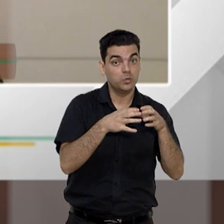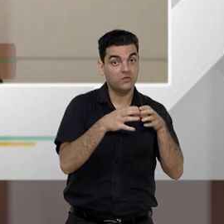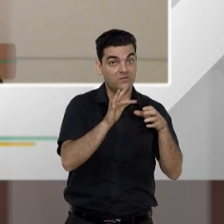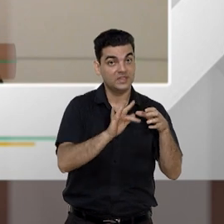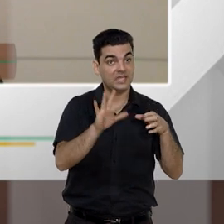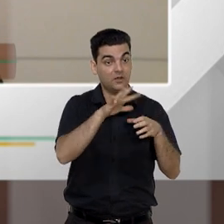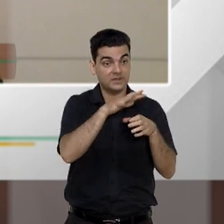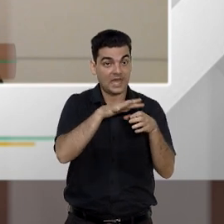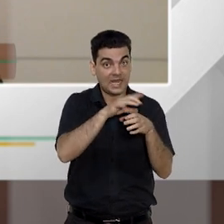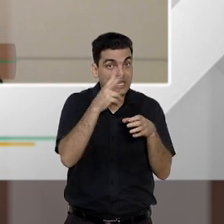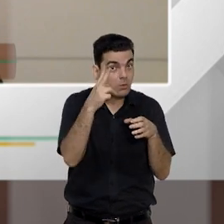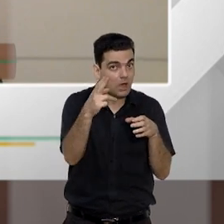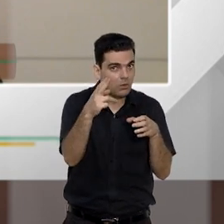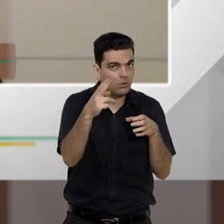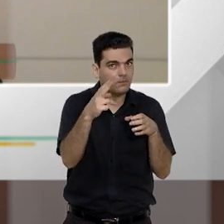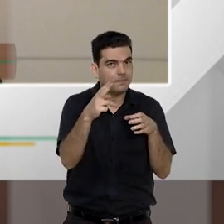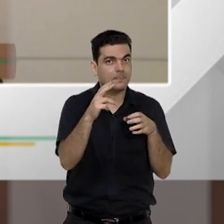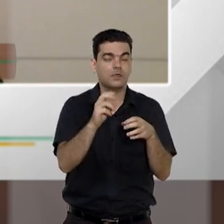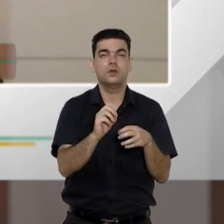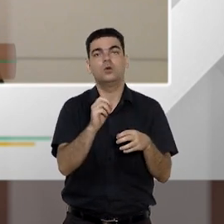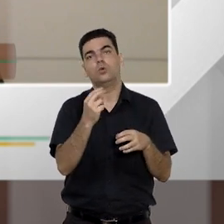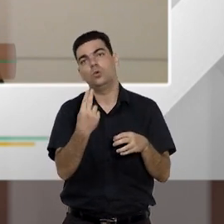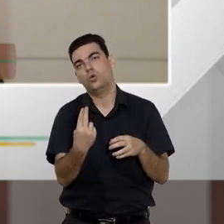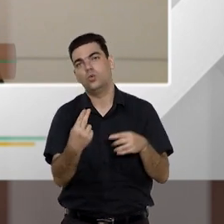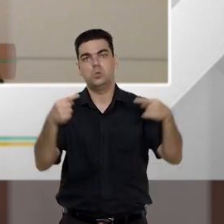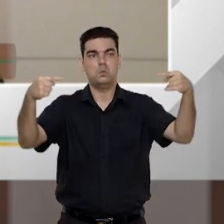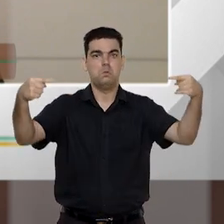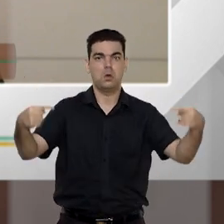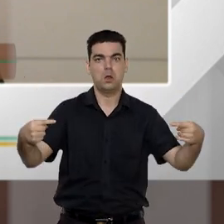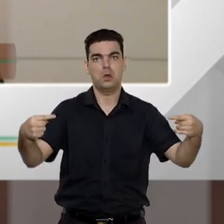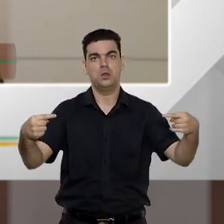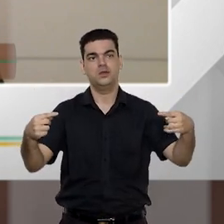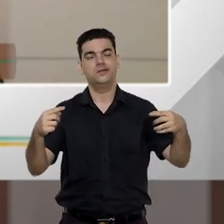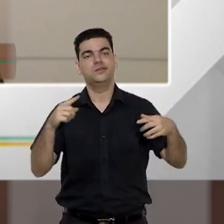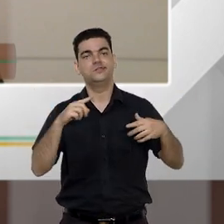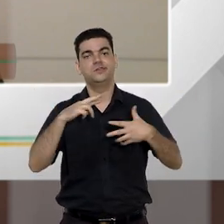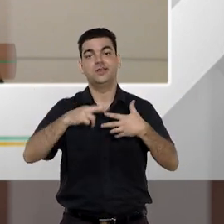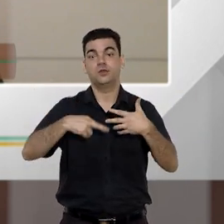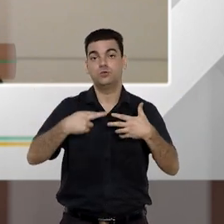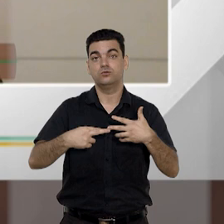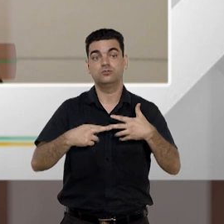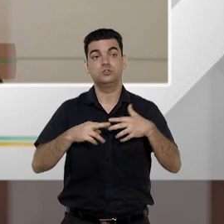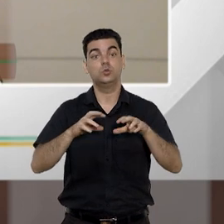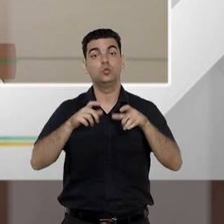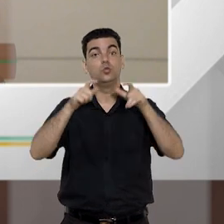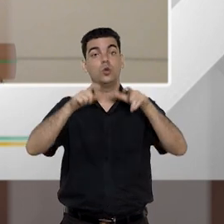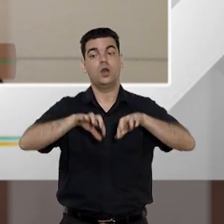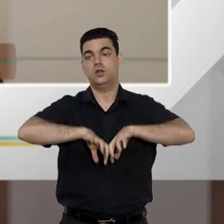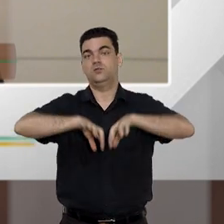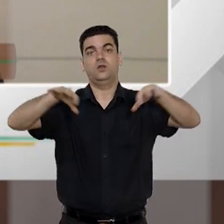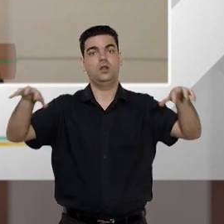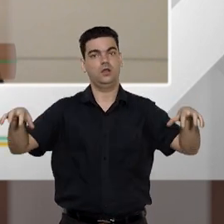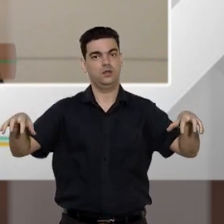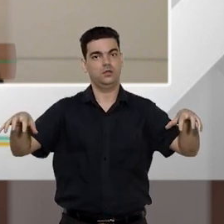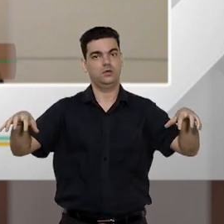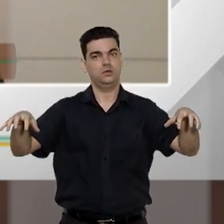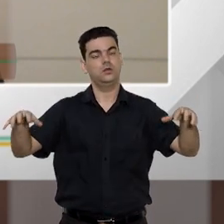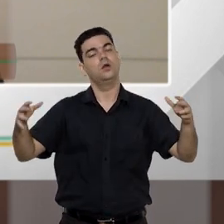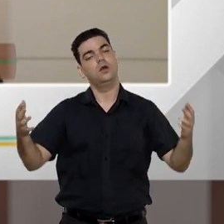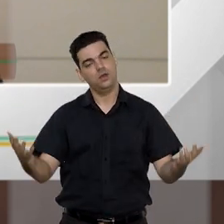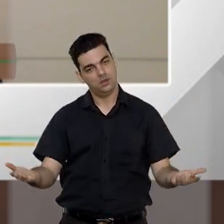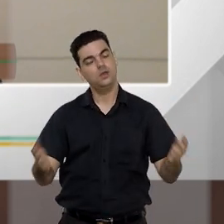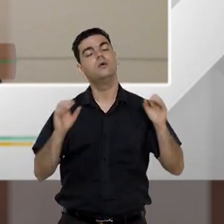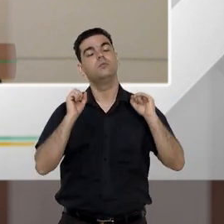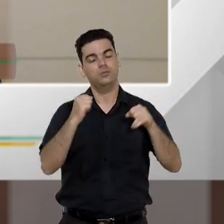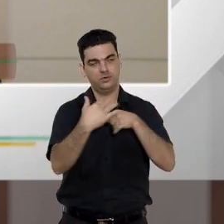entre turmas recursais federais da mesma região, podemos ter divergência entre turmas recursais de regiões diferentes, caso